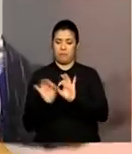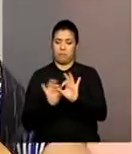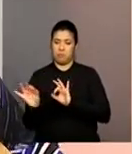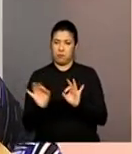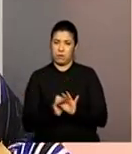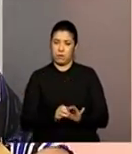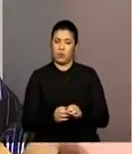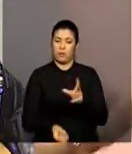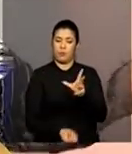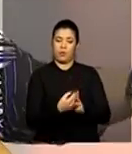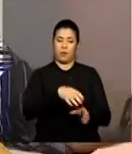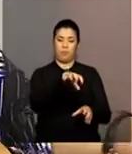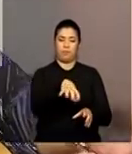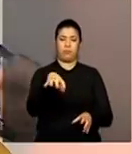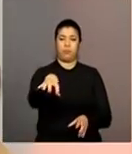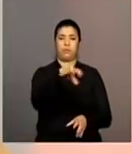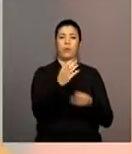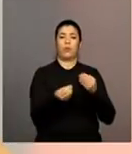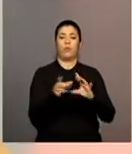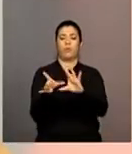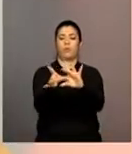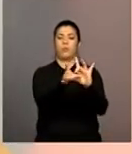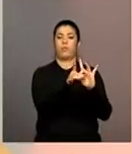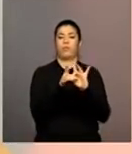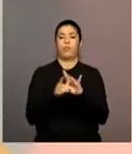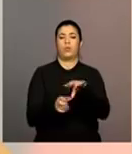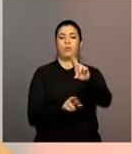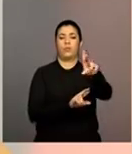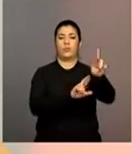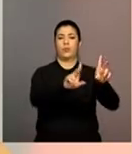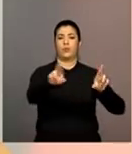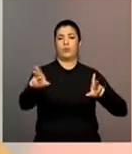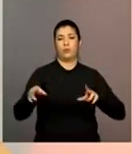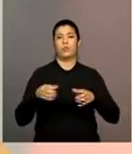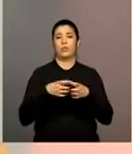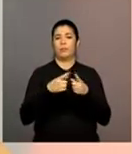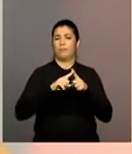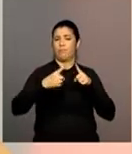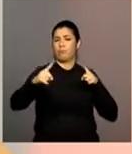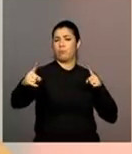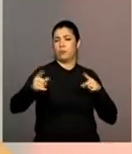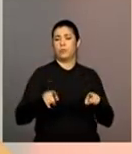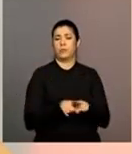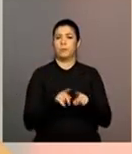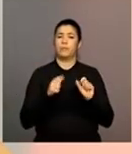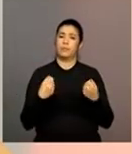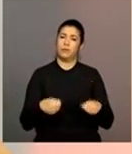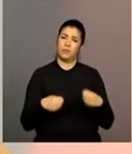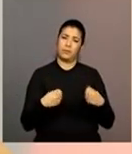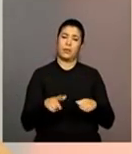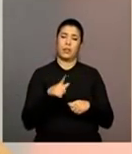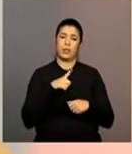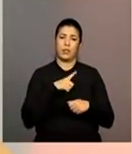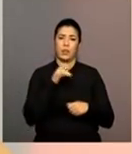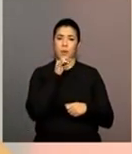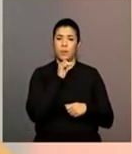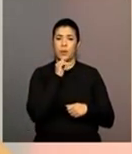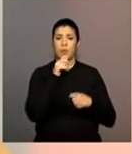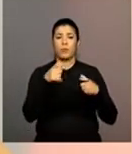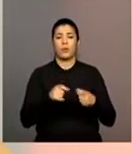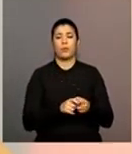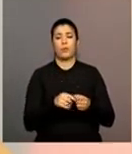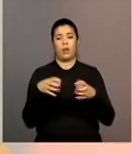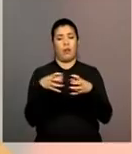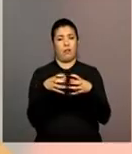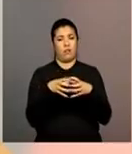para pensar esse processo de articulação nessas localidades mais afastadas né que são as localidades Para onde as